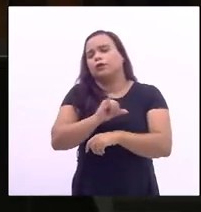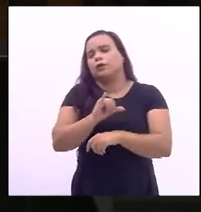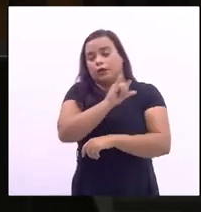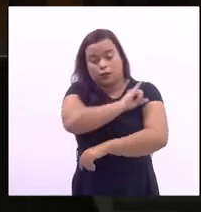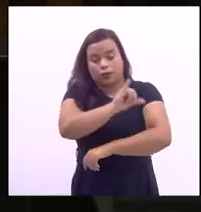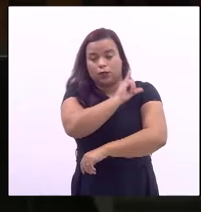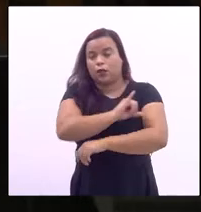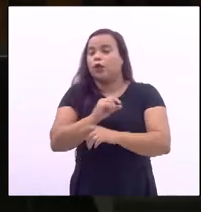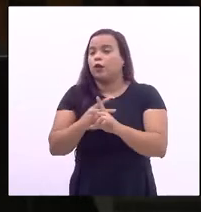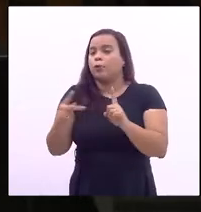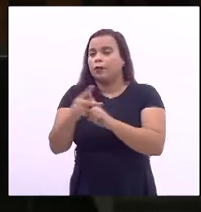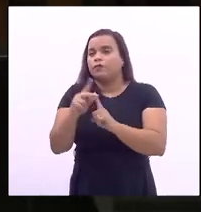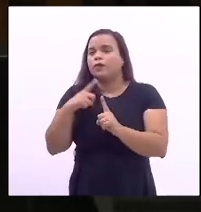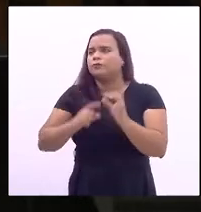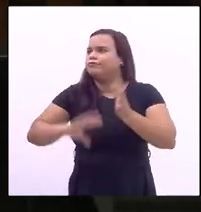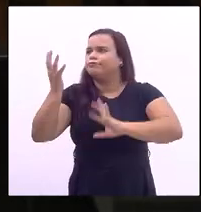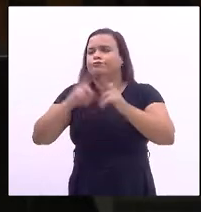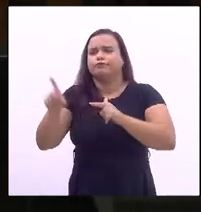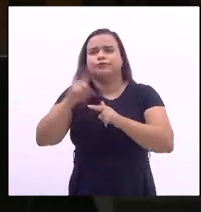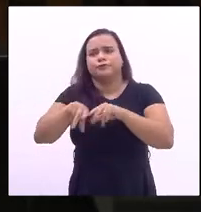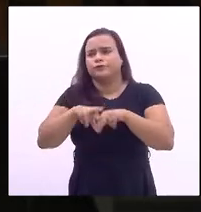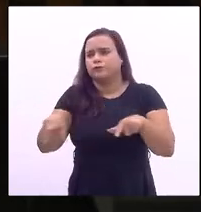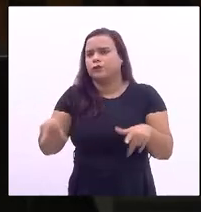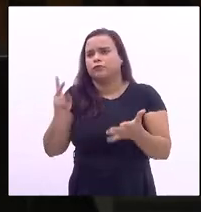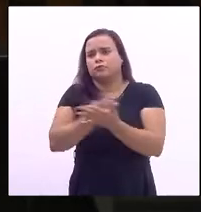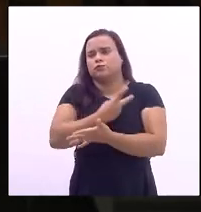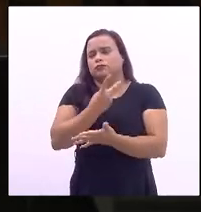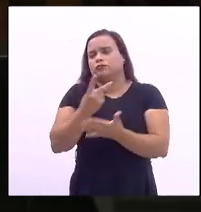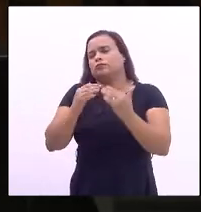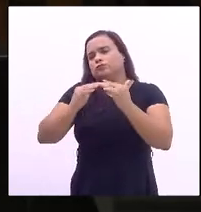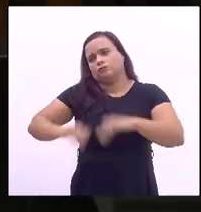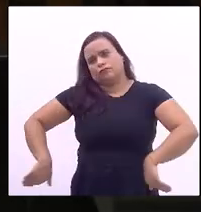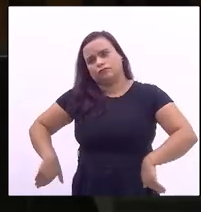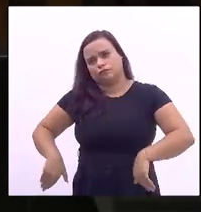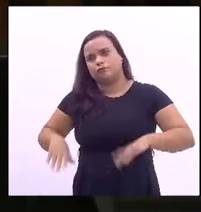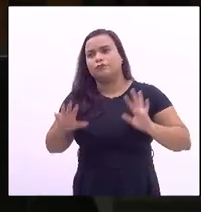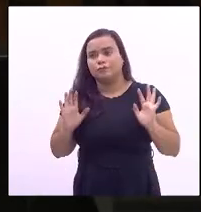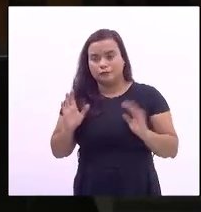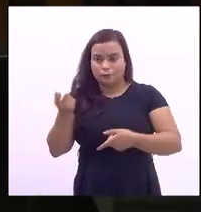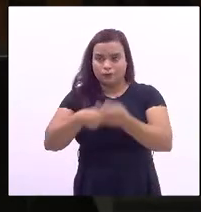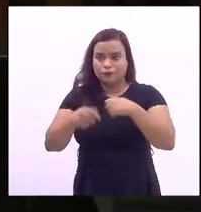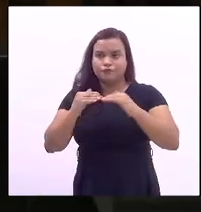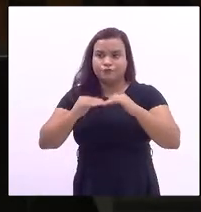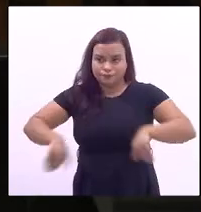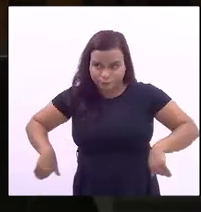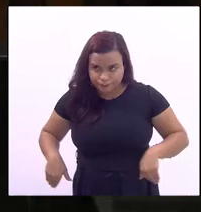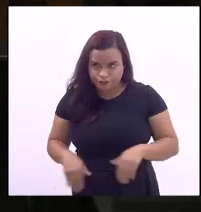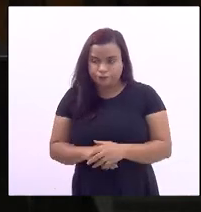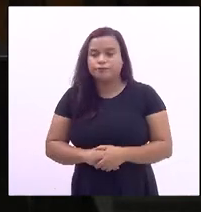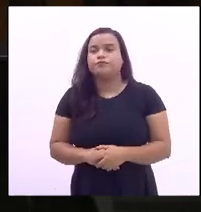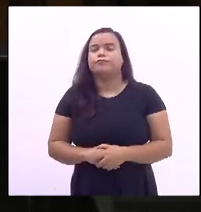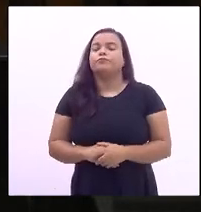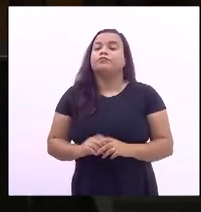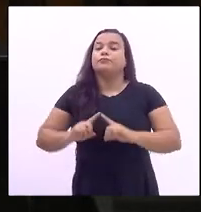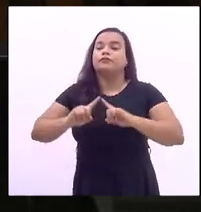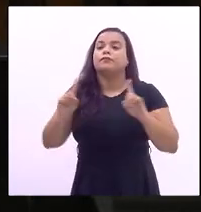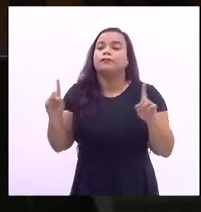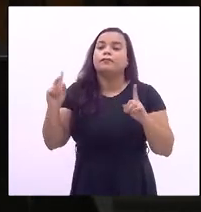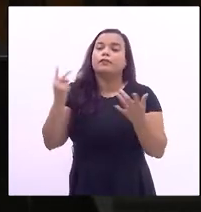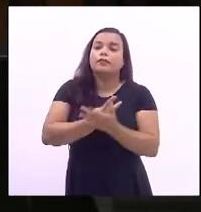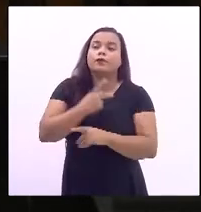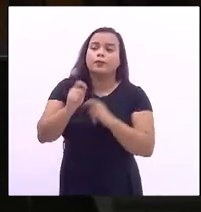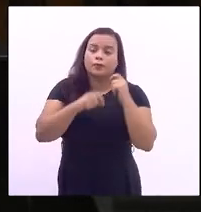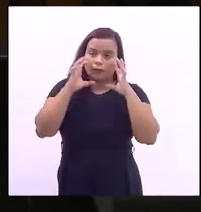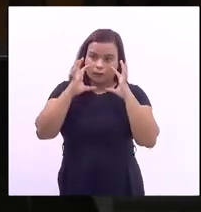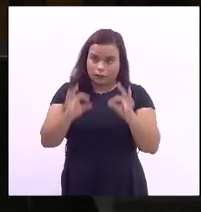negociação cheia de problemas que acabou que foi desfeita a negociação foi desfeito Mas que que eu chamo